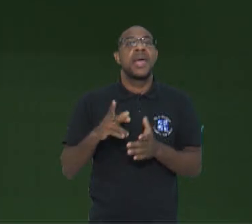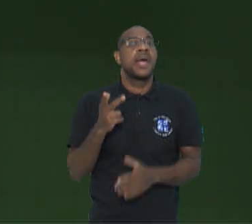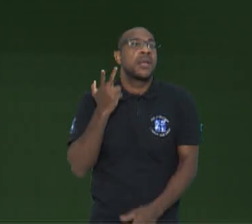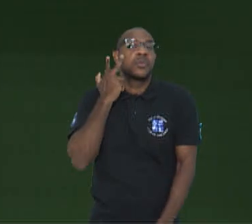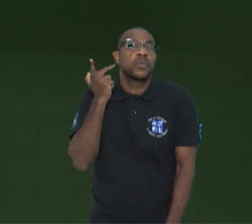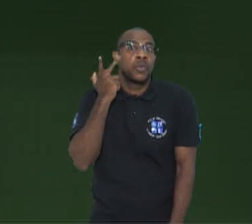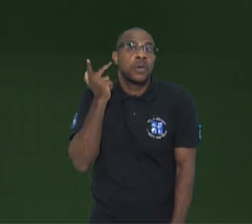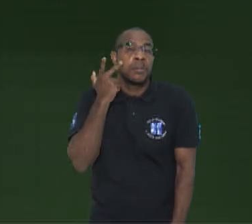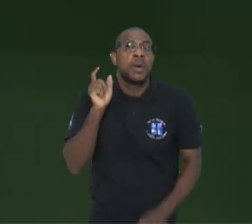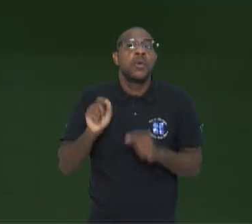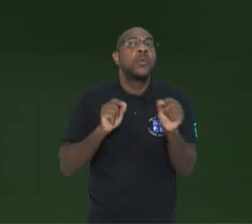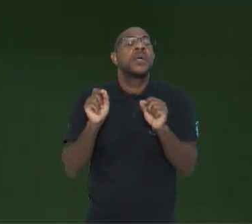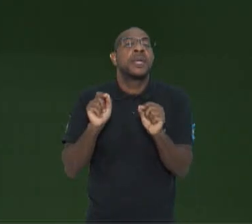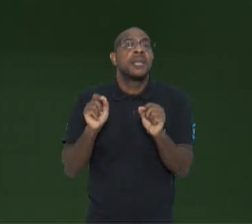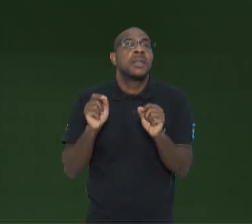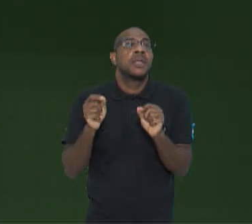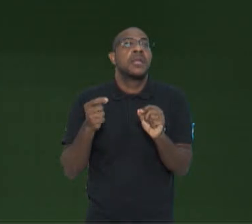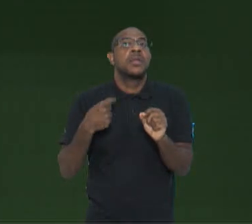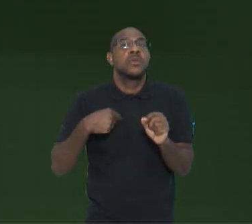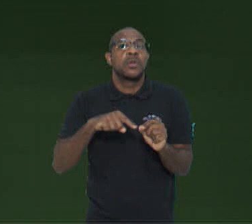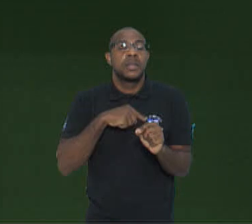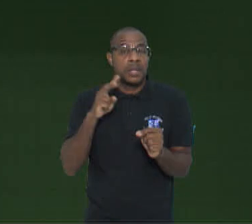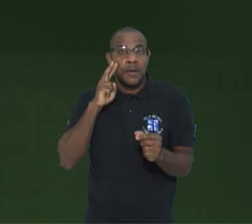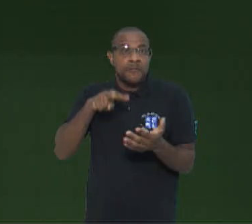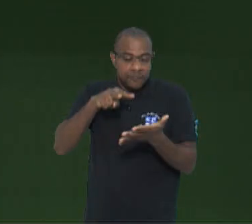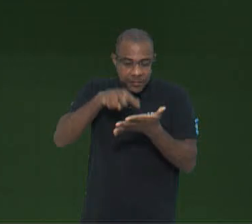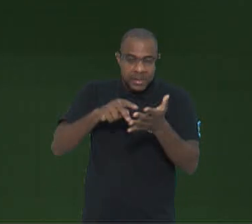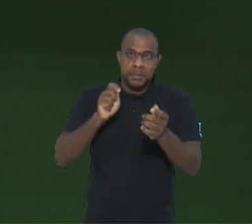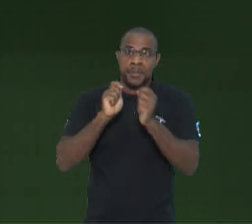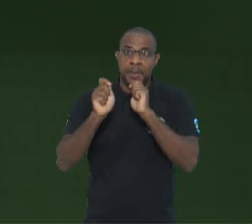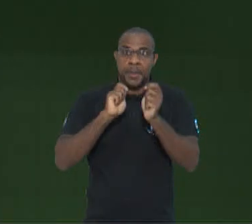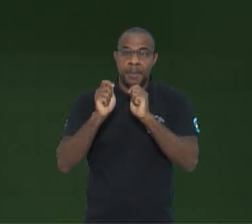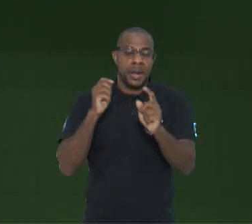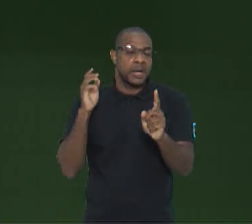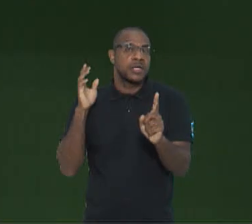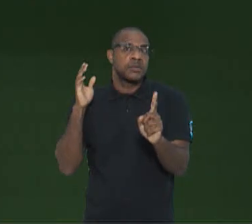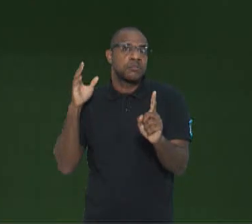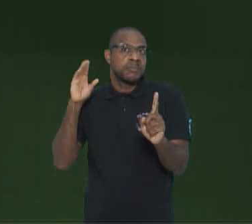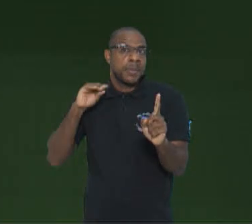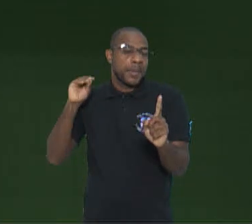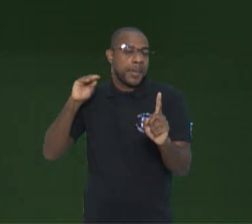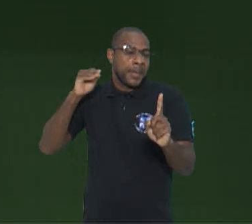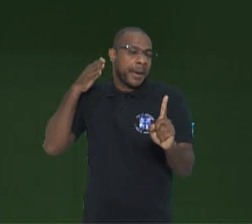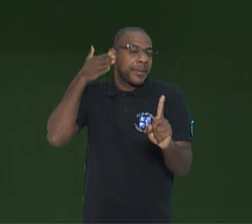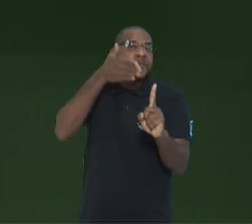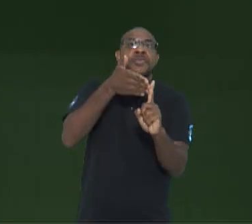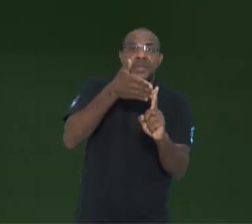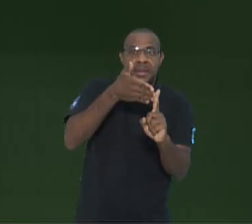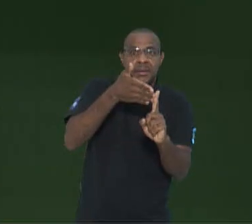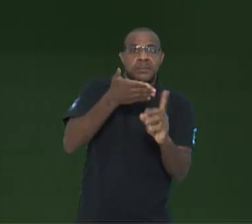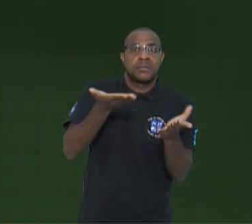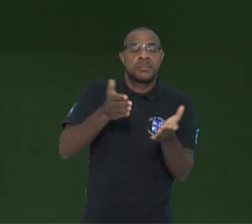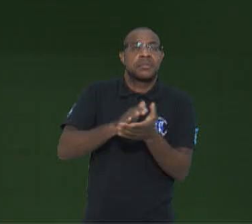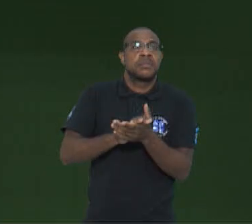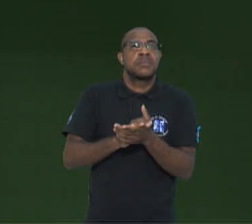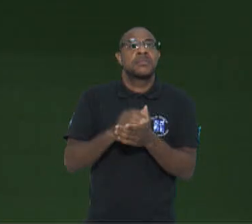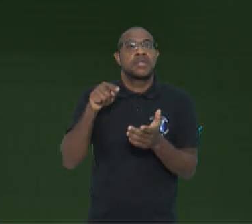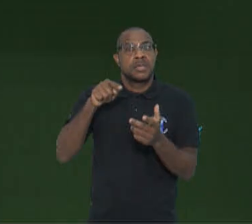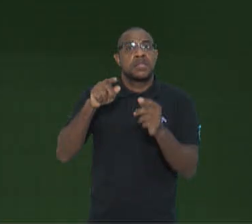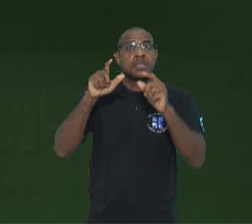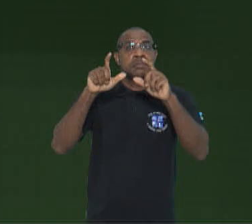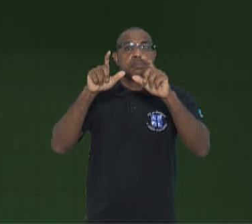comum nós nos depararmos com o discurso direto, né, nesse tipo de